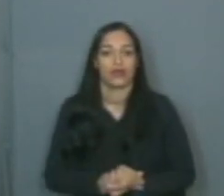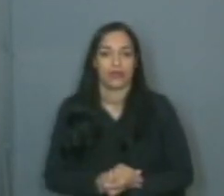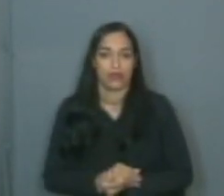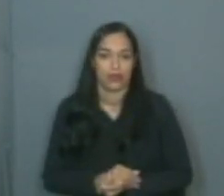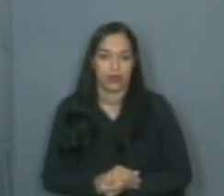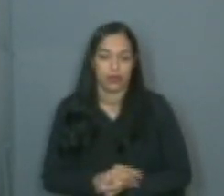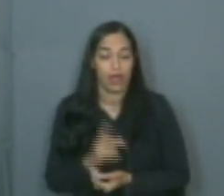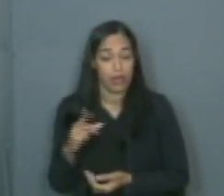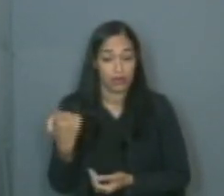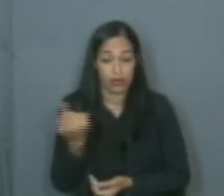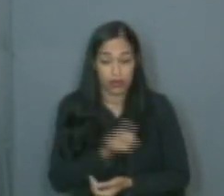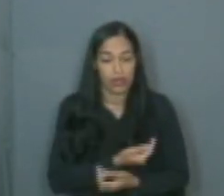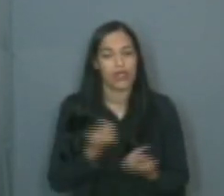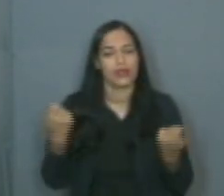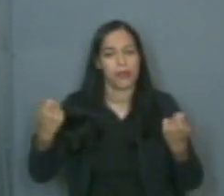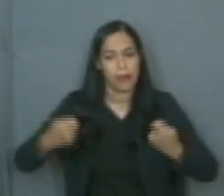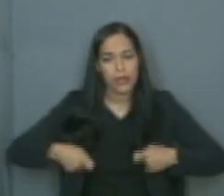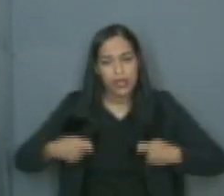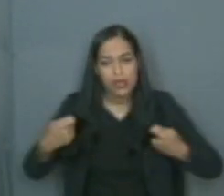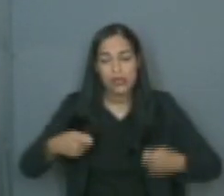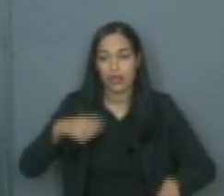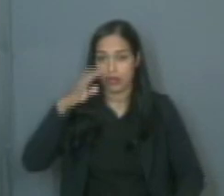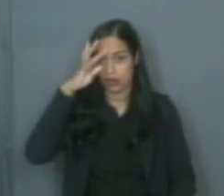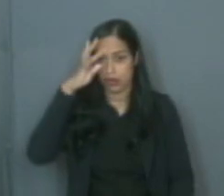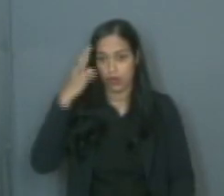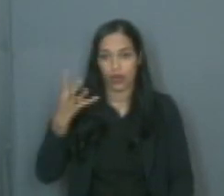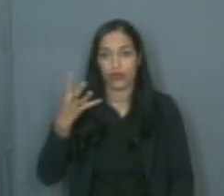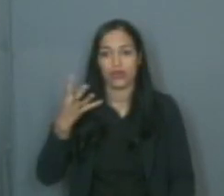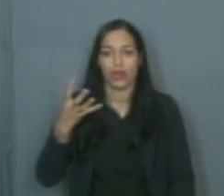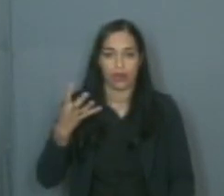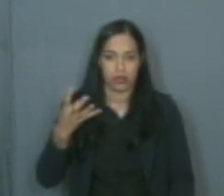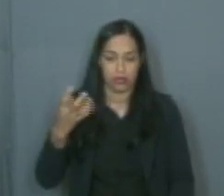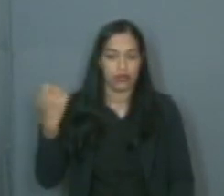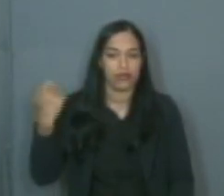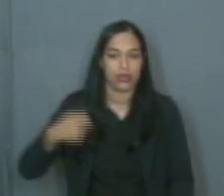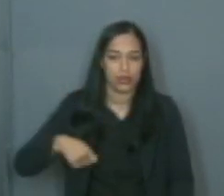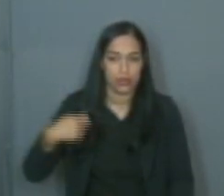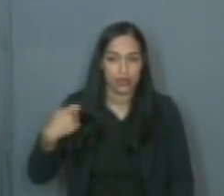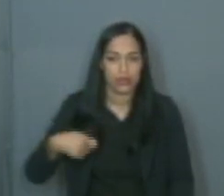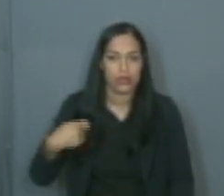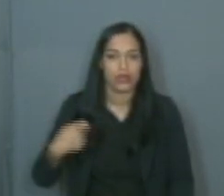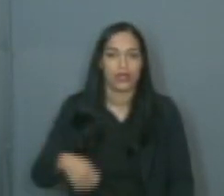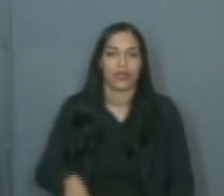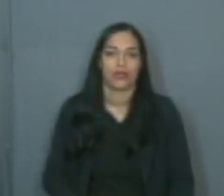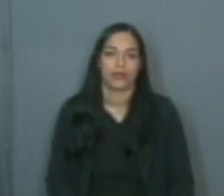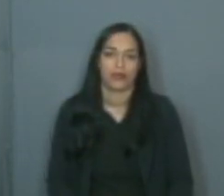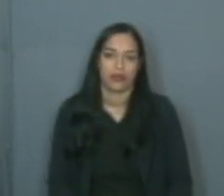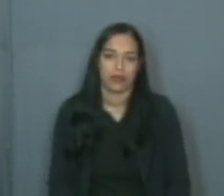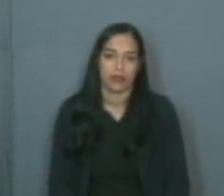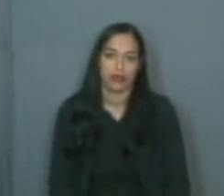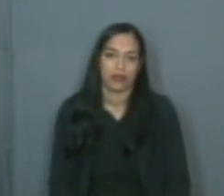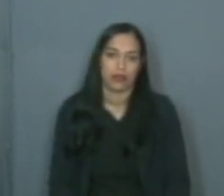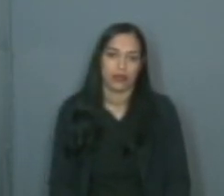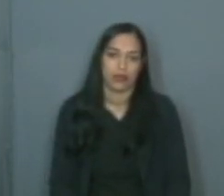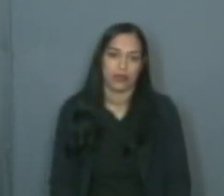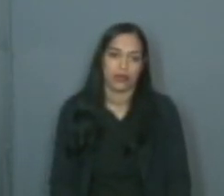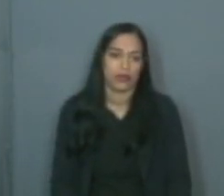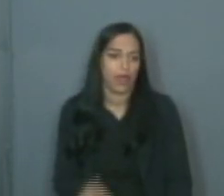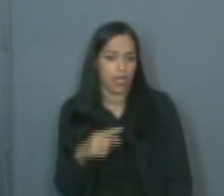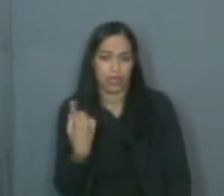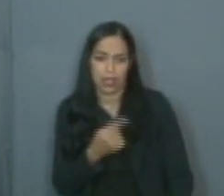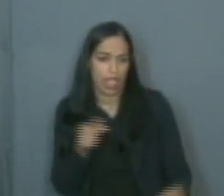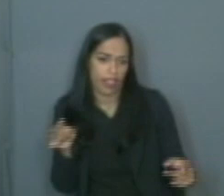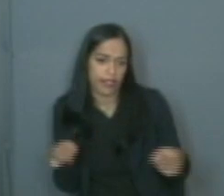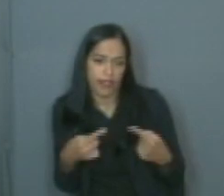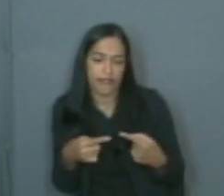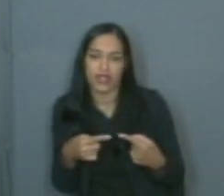Então, a gente precisa, sim, de uma solução, de uma saída. Não dá para a gente... Ninguém aqui defende